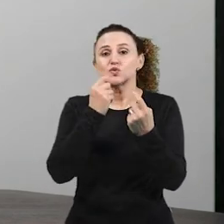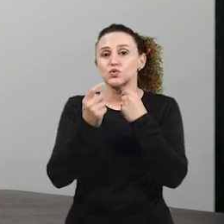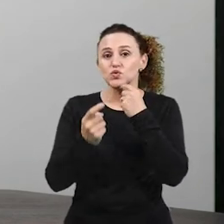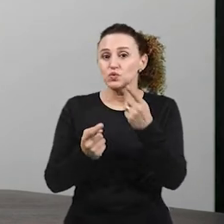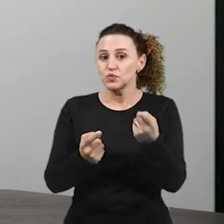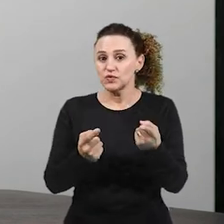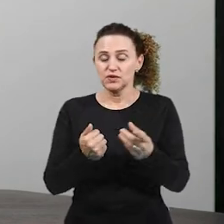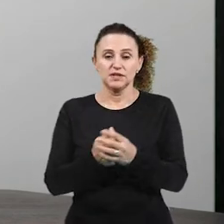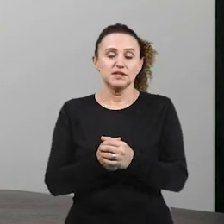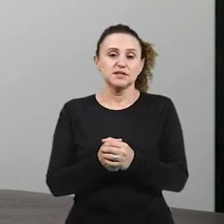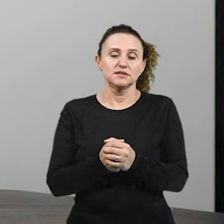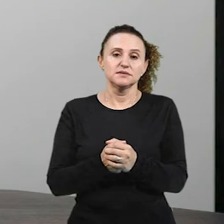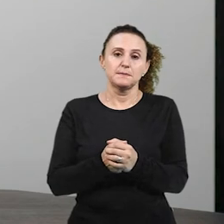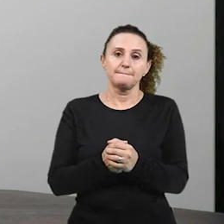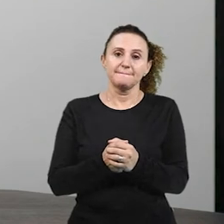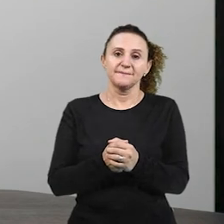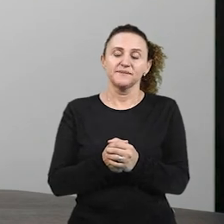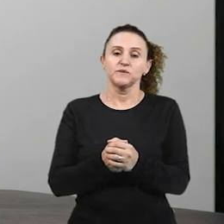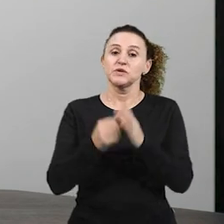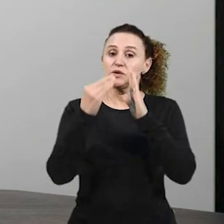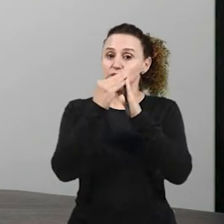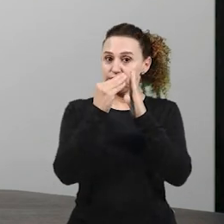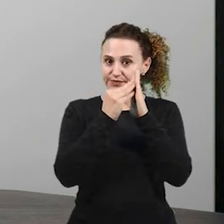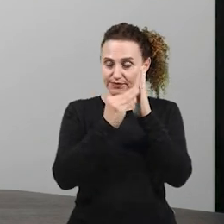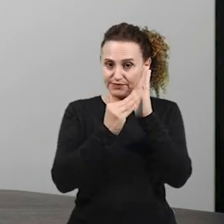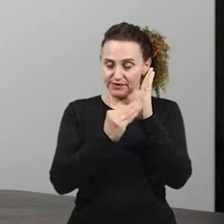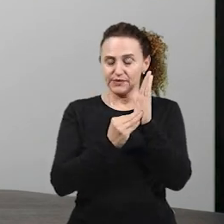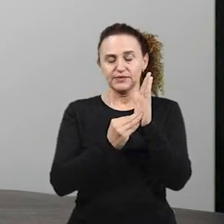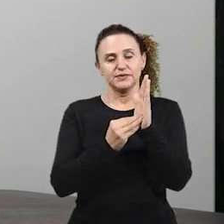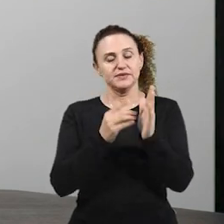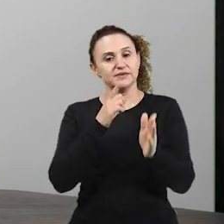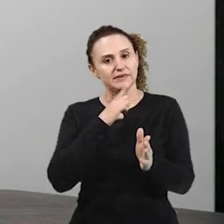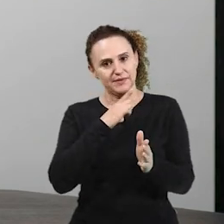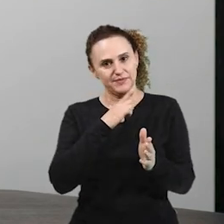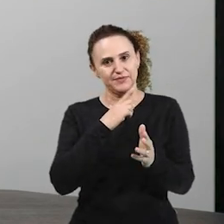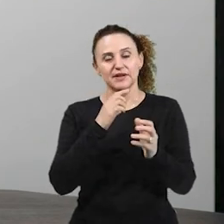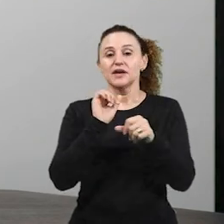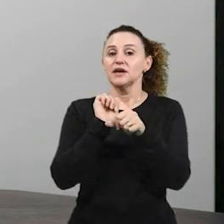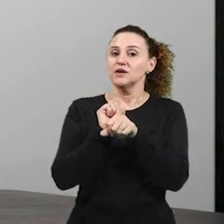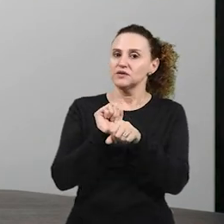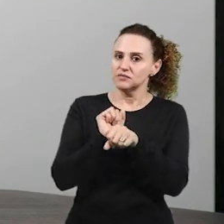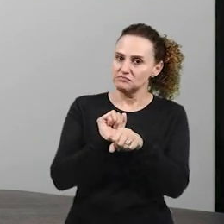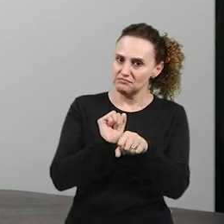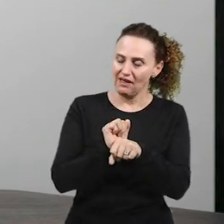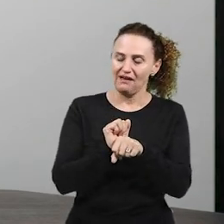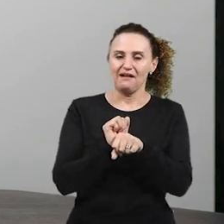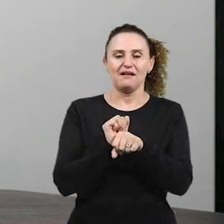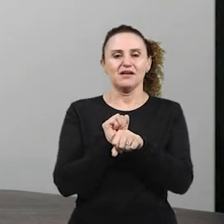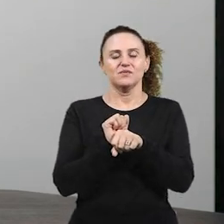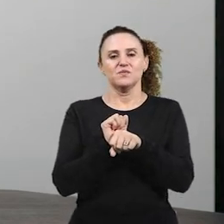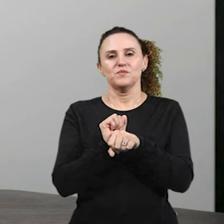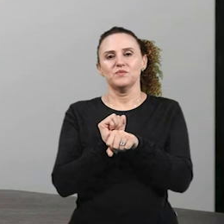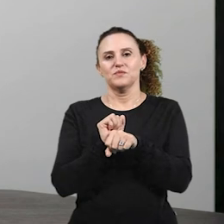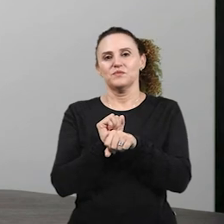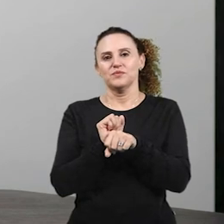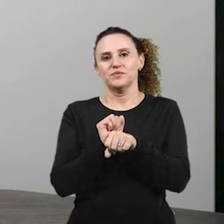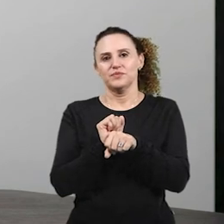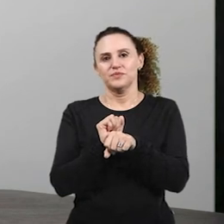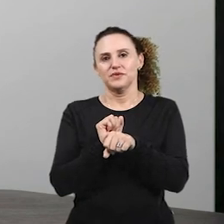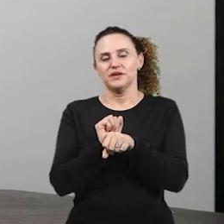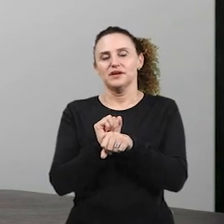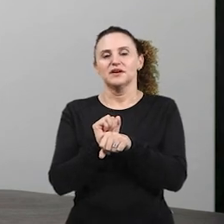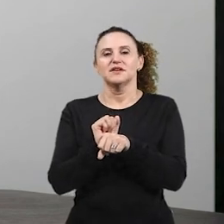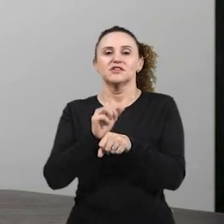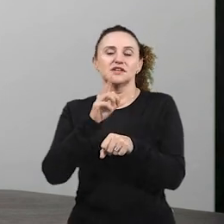sobre o os conteúdos que serão abordados eu espero que vocês tenham